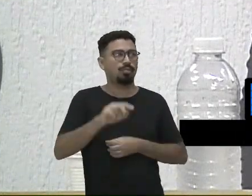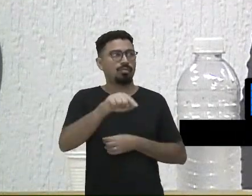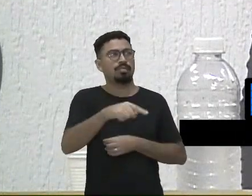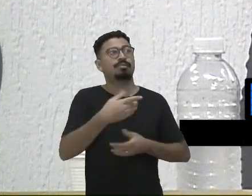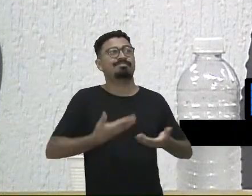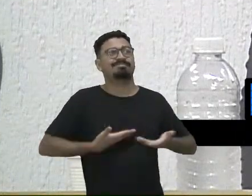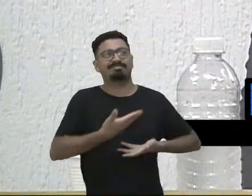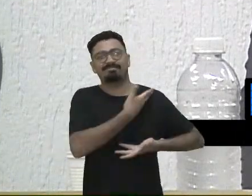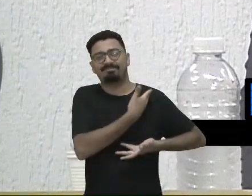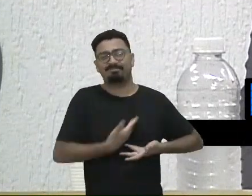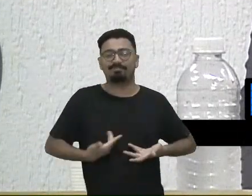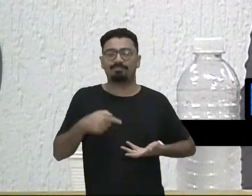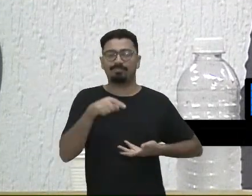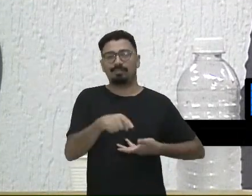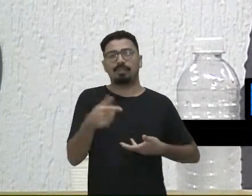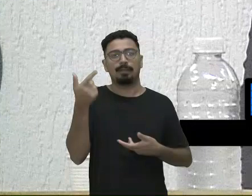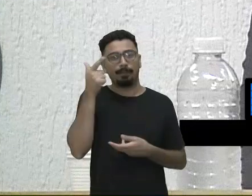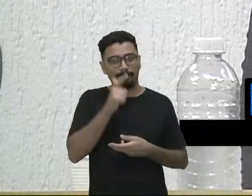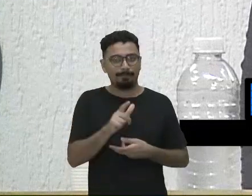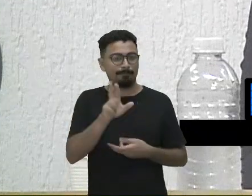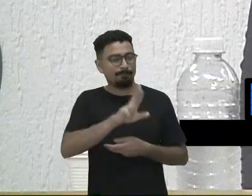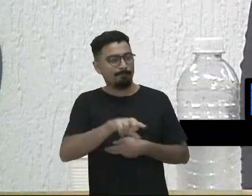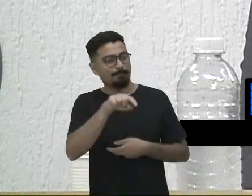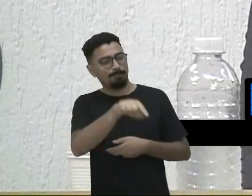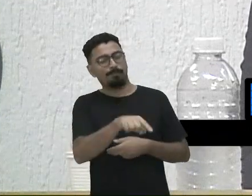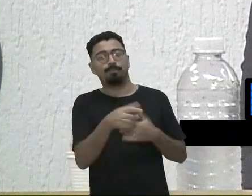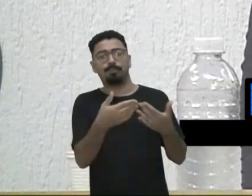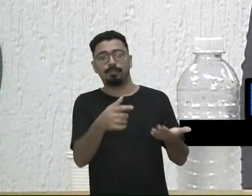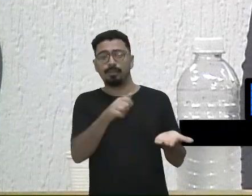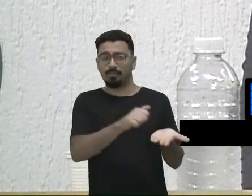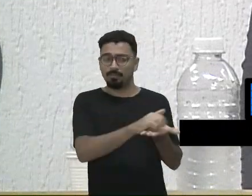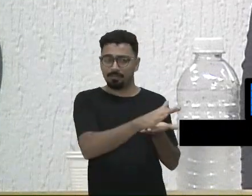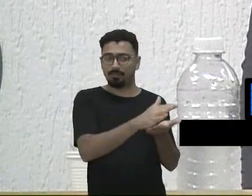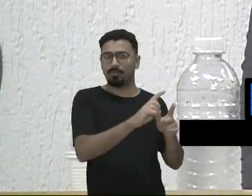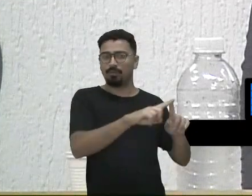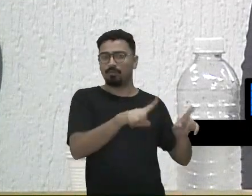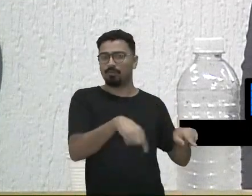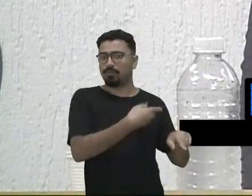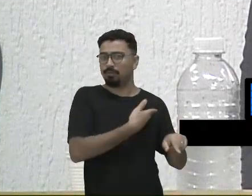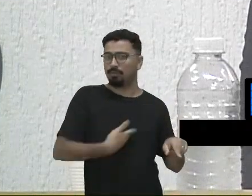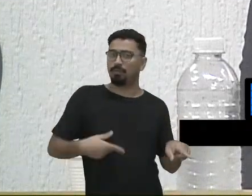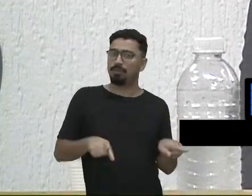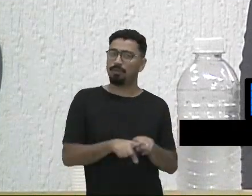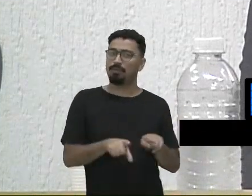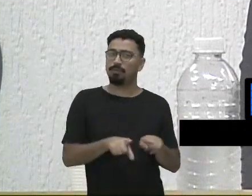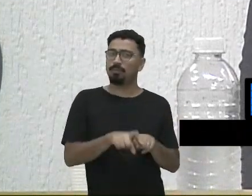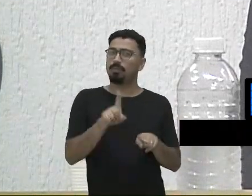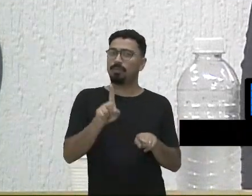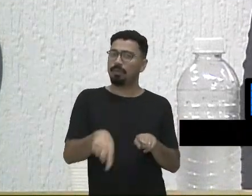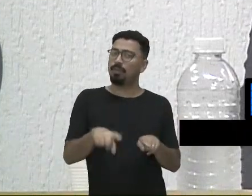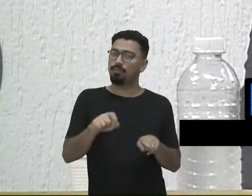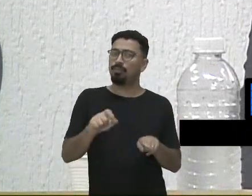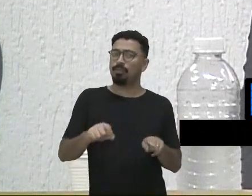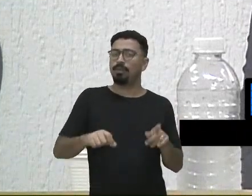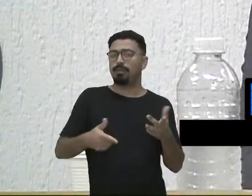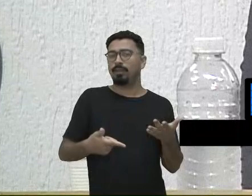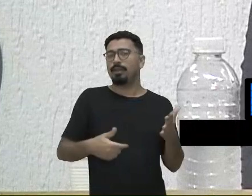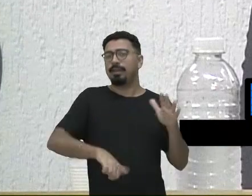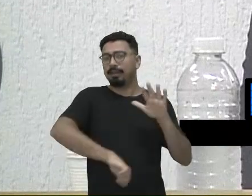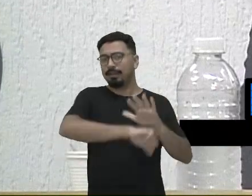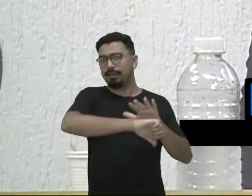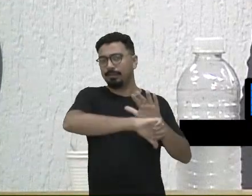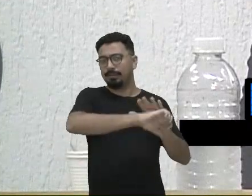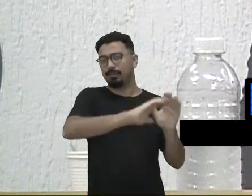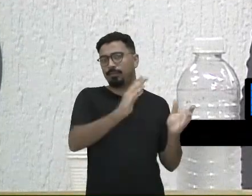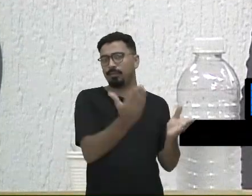público gostaria para os seus colegas ou para si mesmo, que é uma exoneração do cargo, que é a possibilidade de uma pena civil,